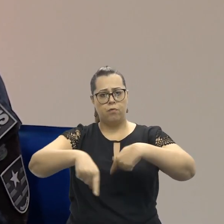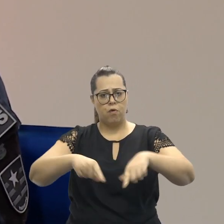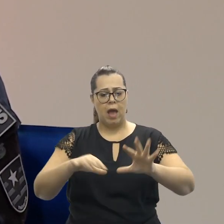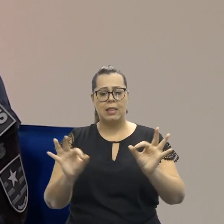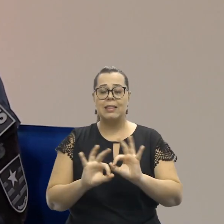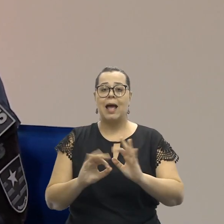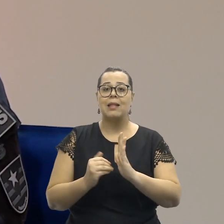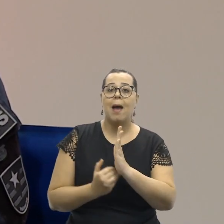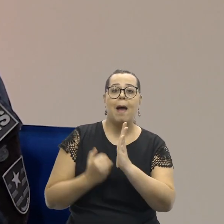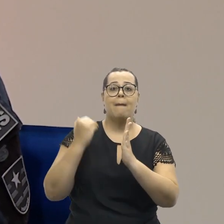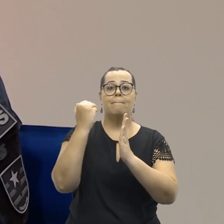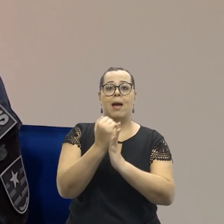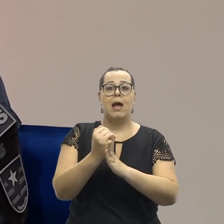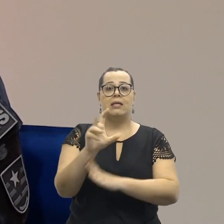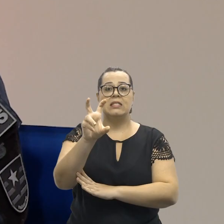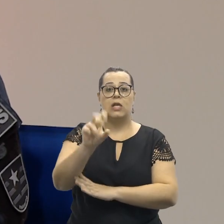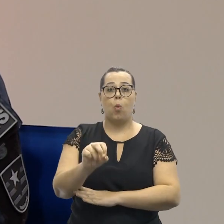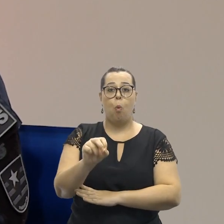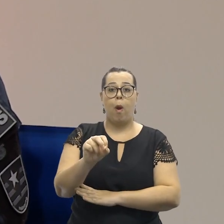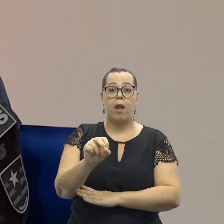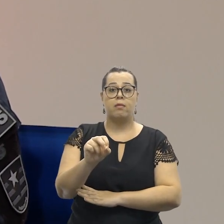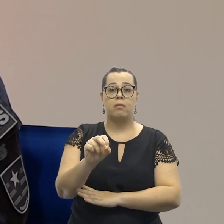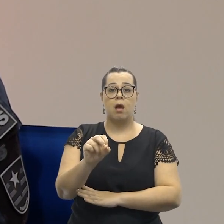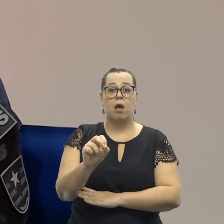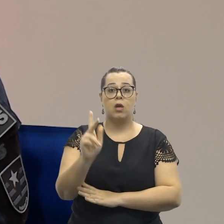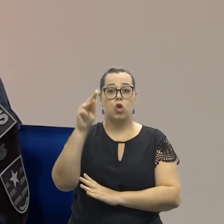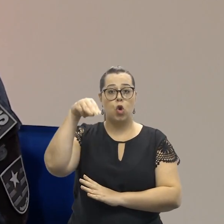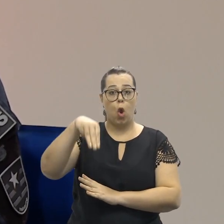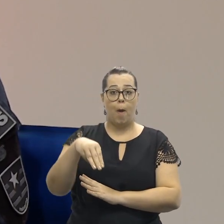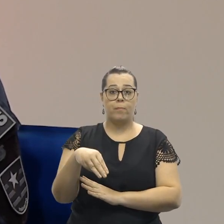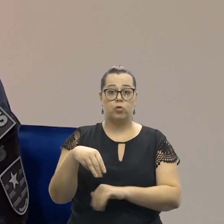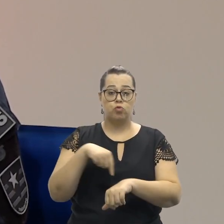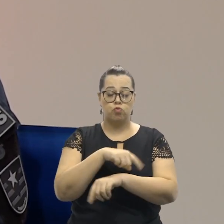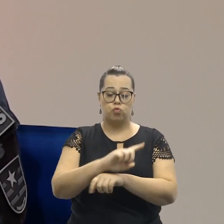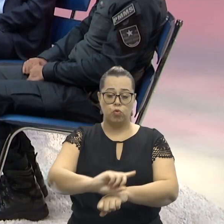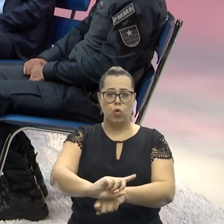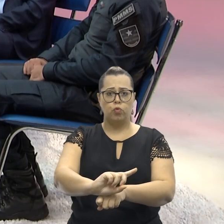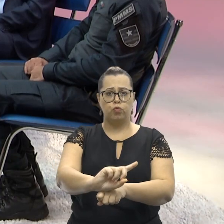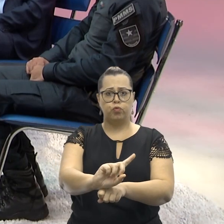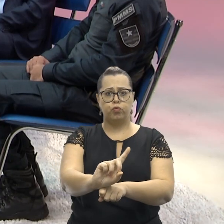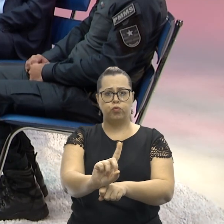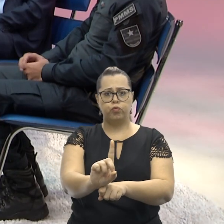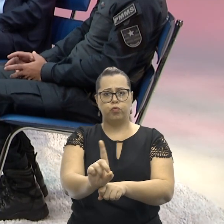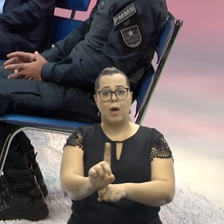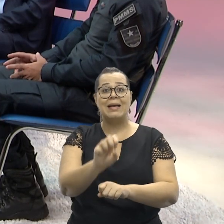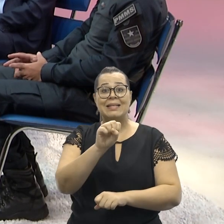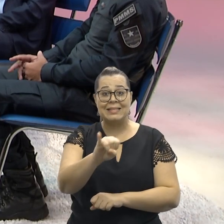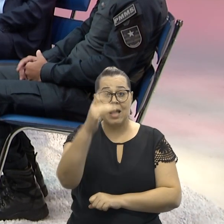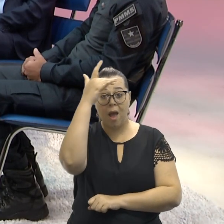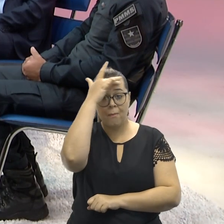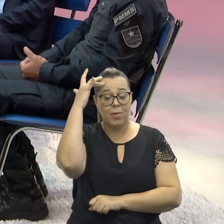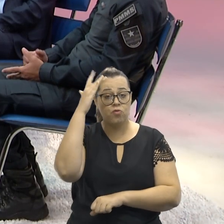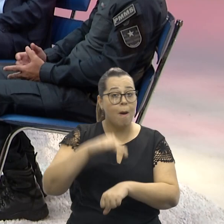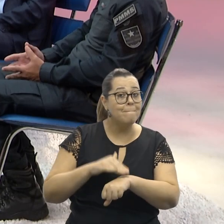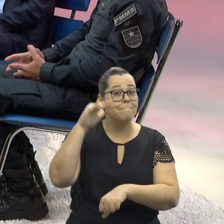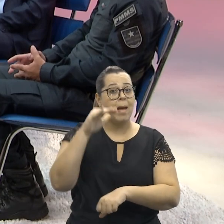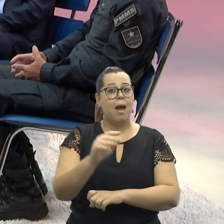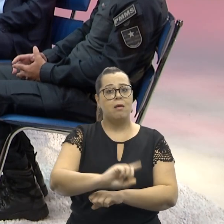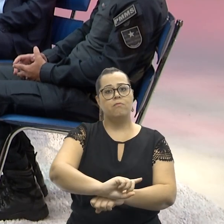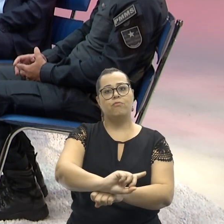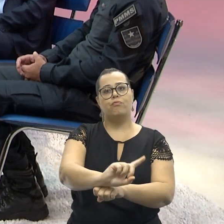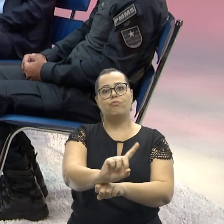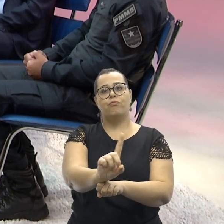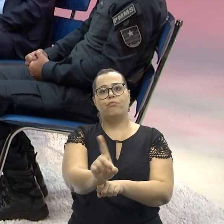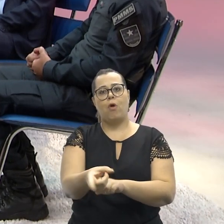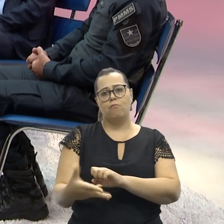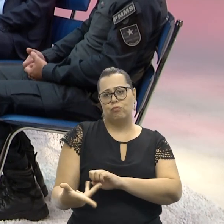hora. Então 50 km por hora é o limite. Então quem nos assiste e já transitou acima de 50, ele saiba que ele está cometendo uma infração